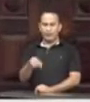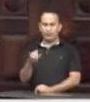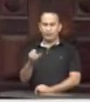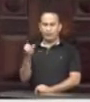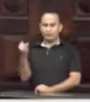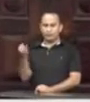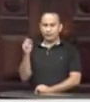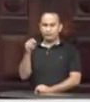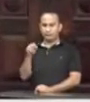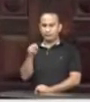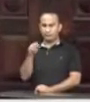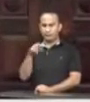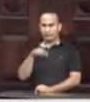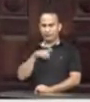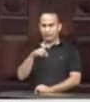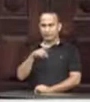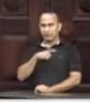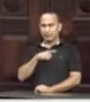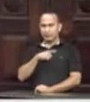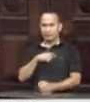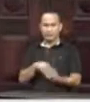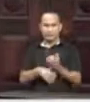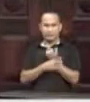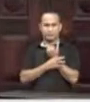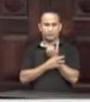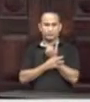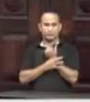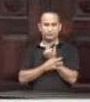fundamental que a gente tenha uma segurança.